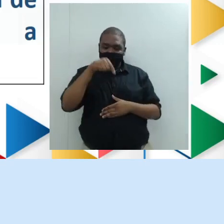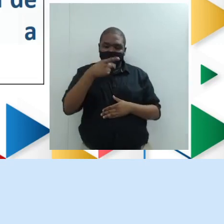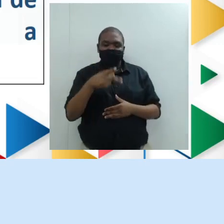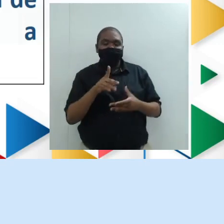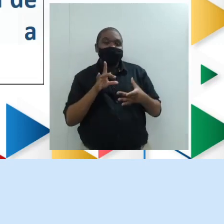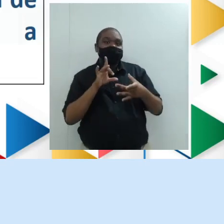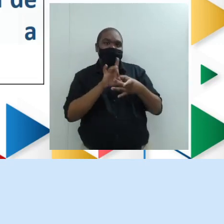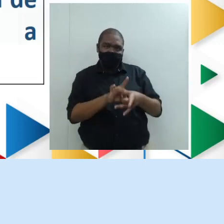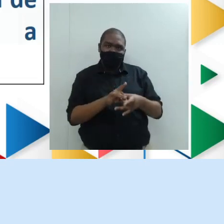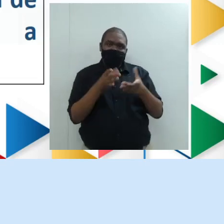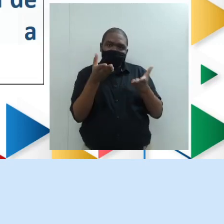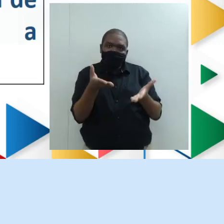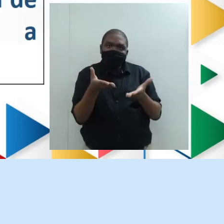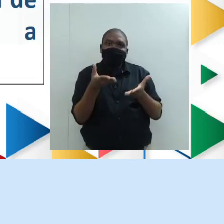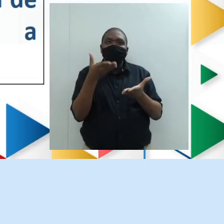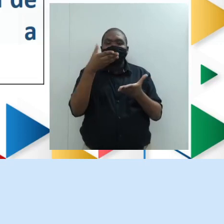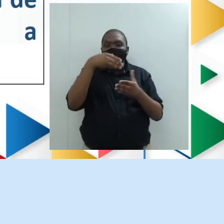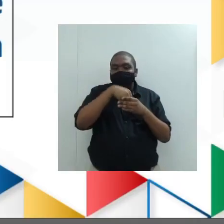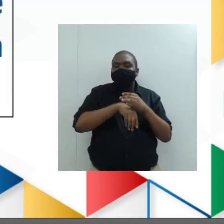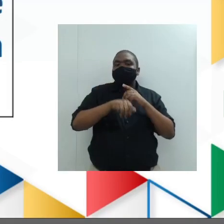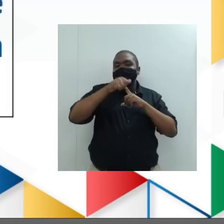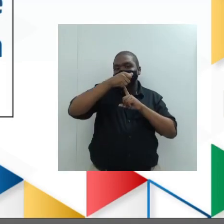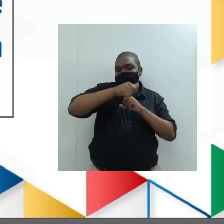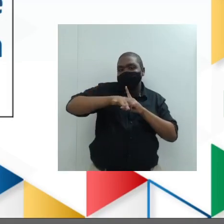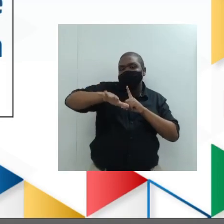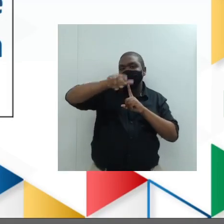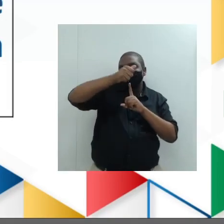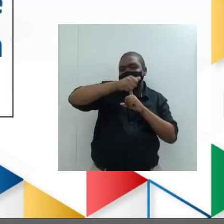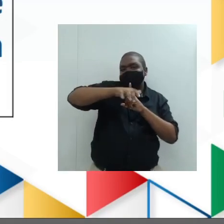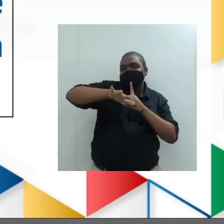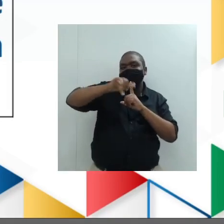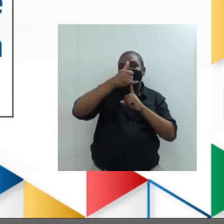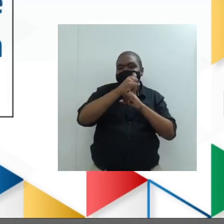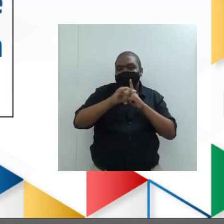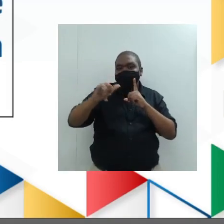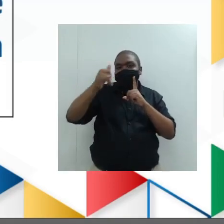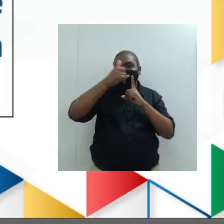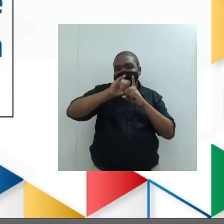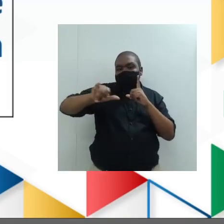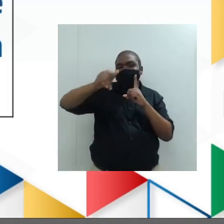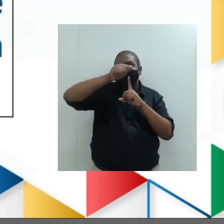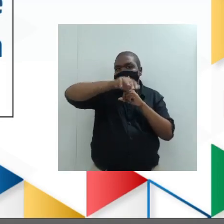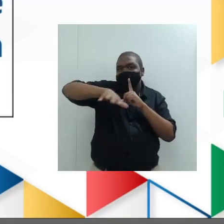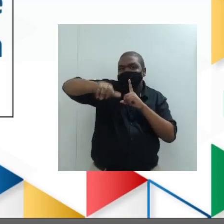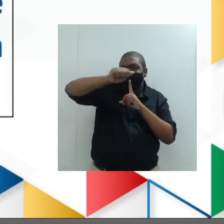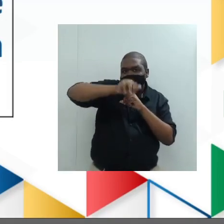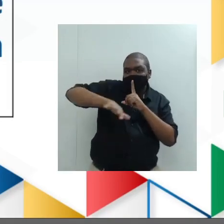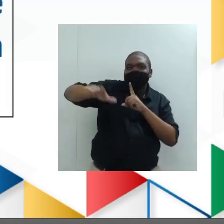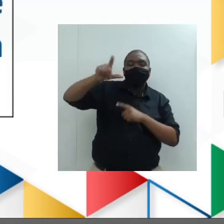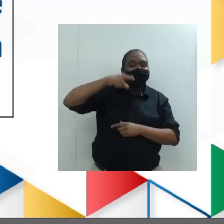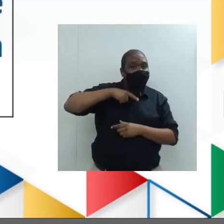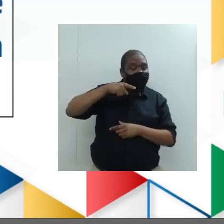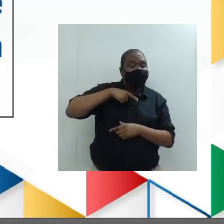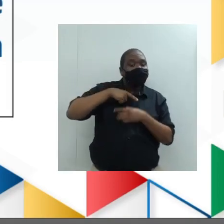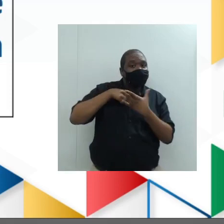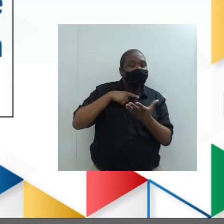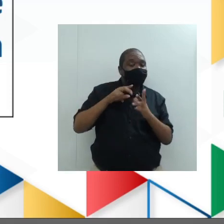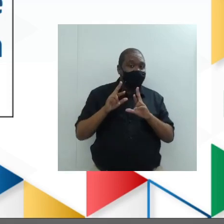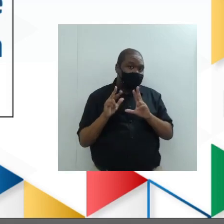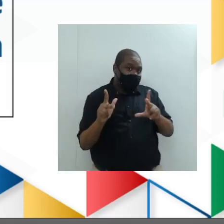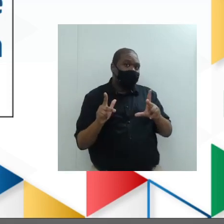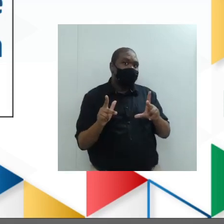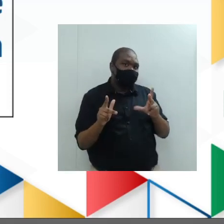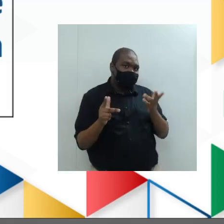os terminais de um gerador aos fios condutores de um circuito, forma-se ali uma diferença